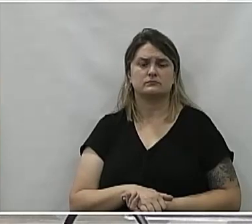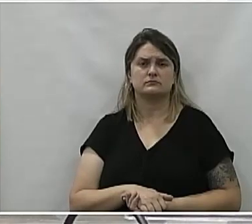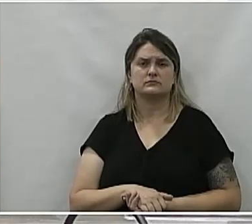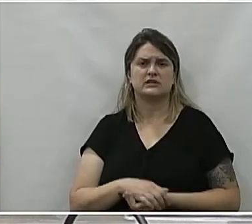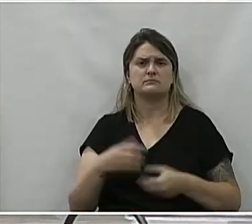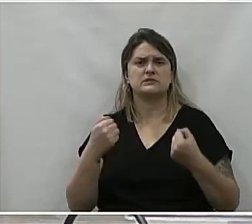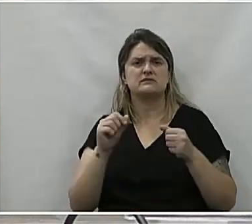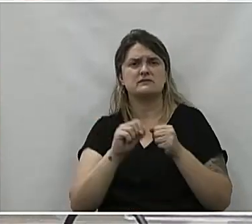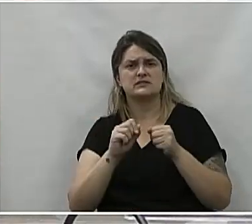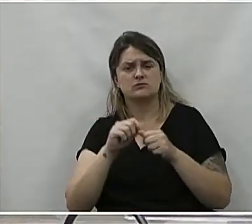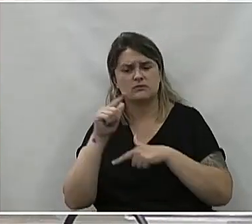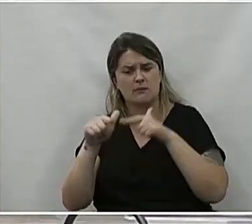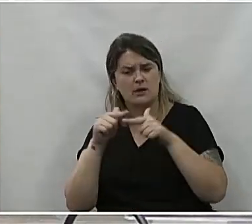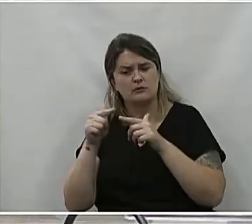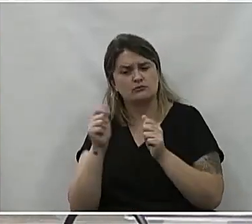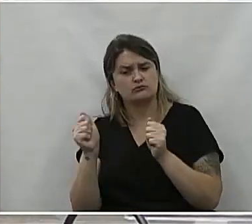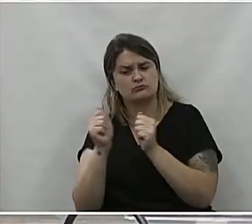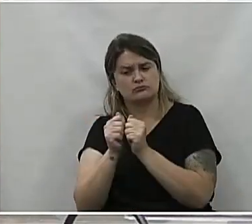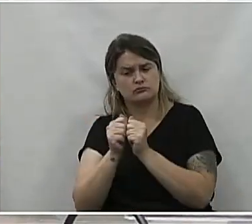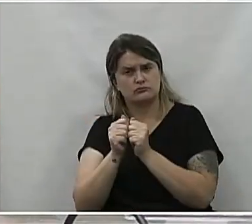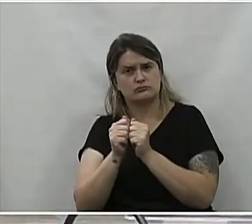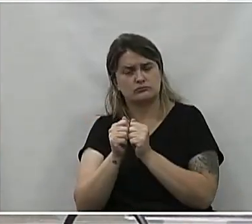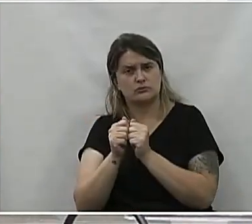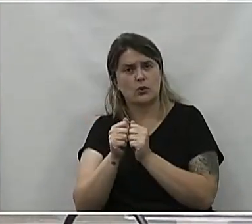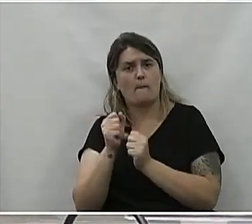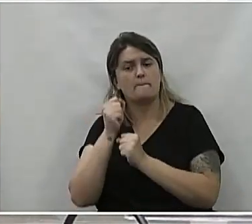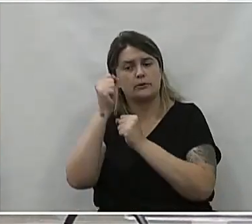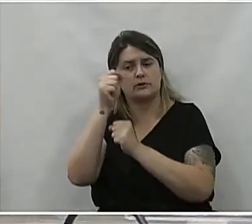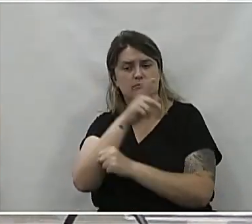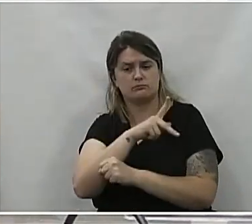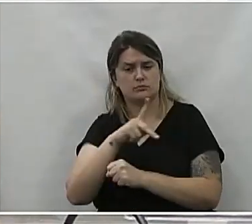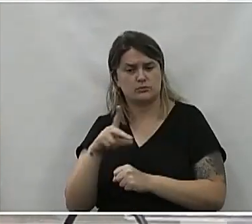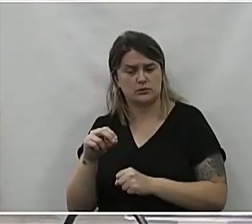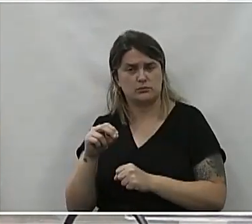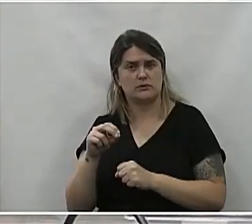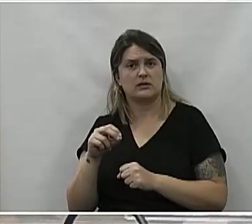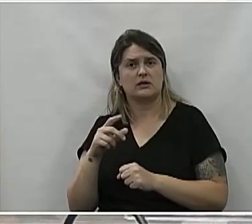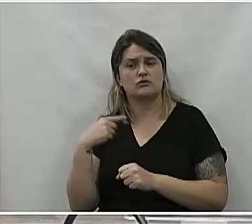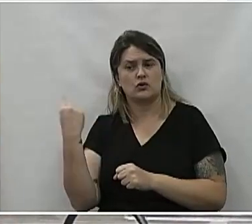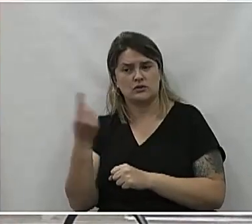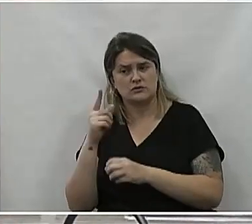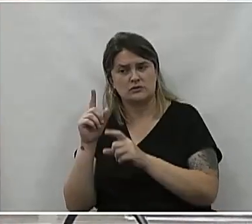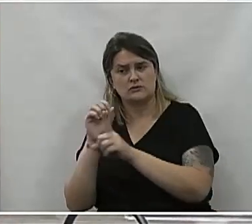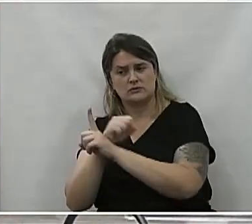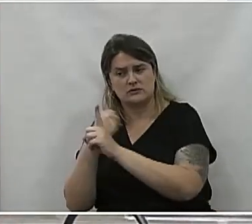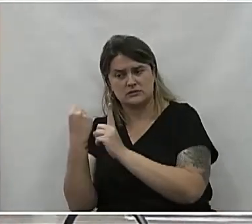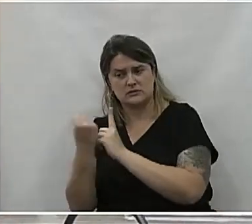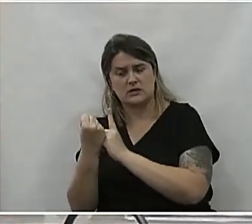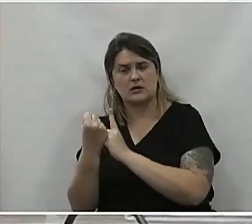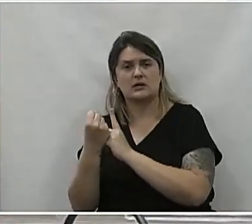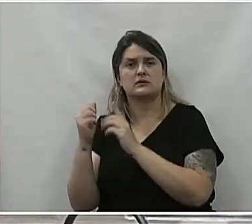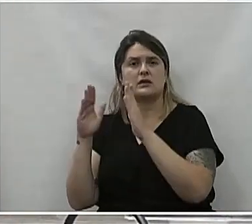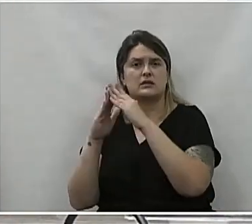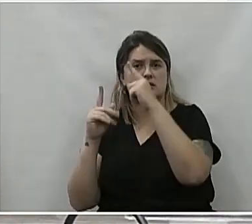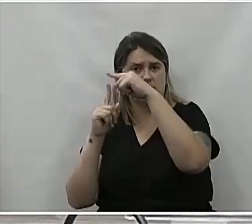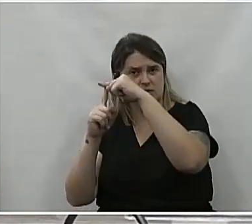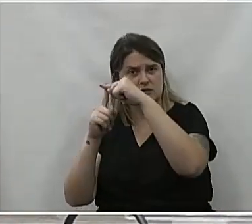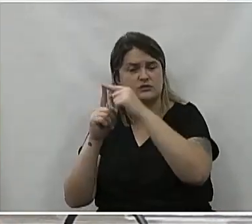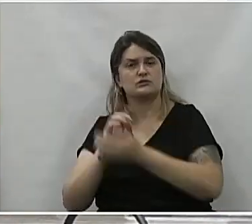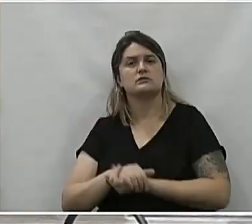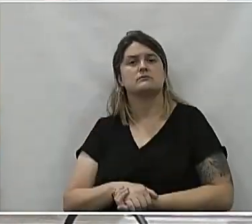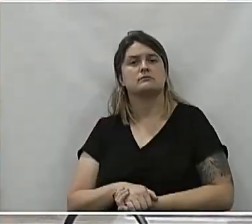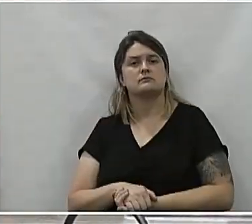Precisa ser feito Um trabalho em conjunto Com o poder público A cidade civil organizada Com as entidades Com as igrejas